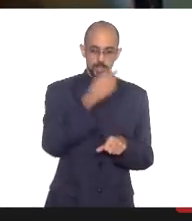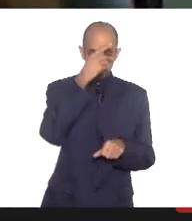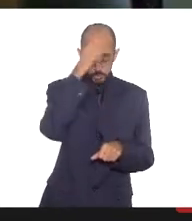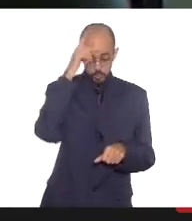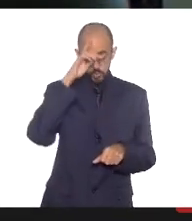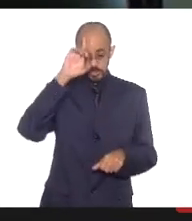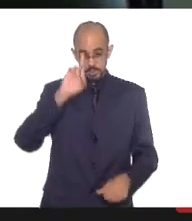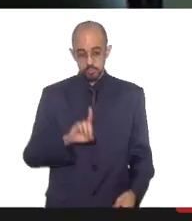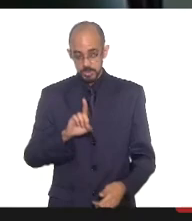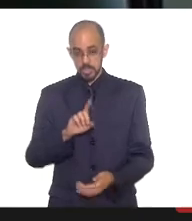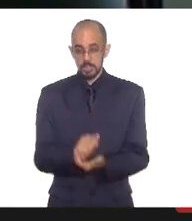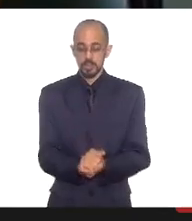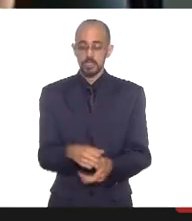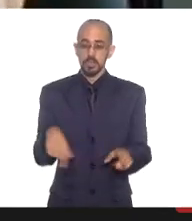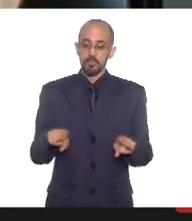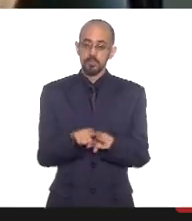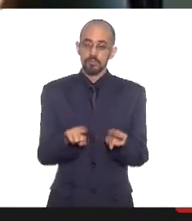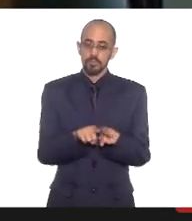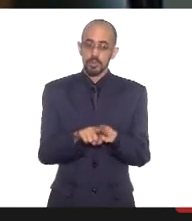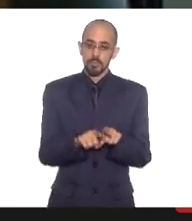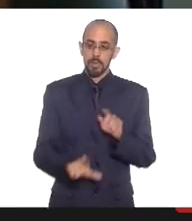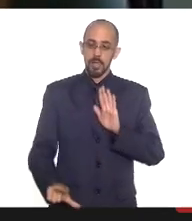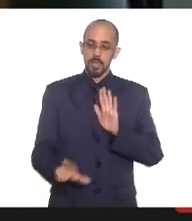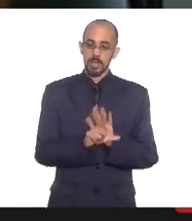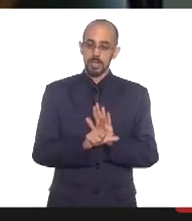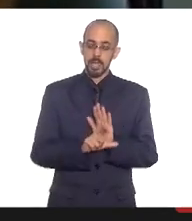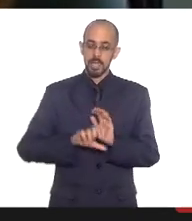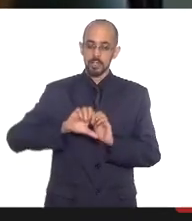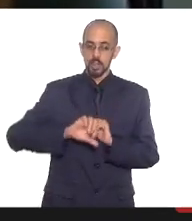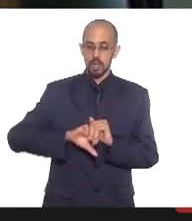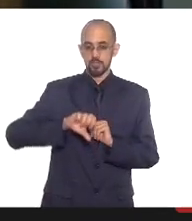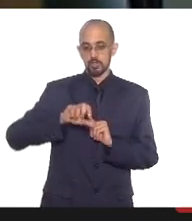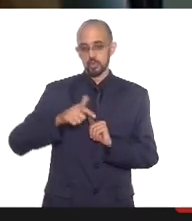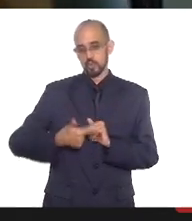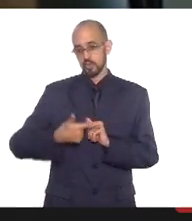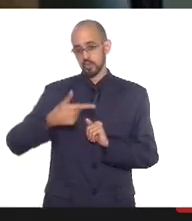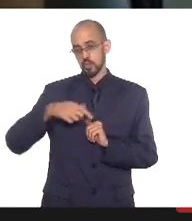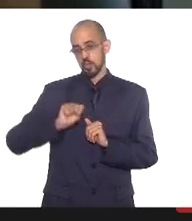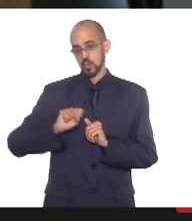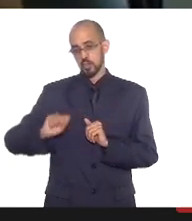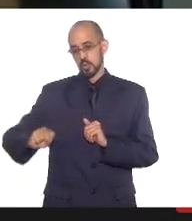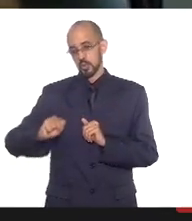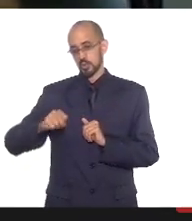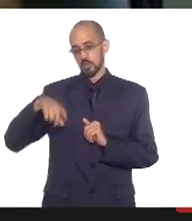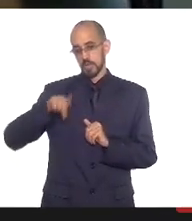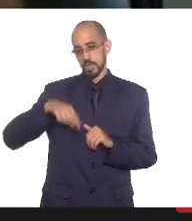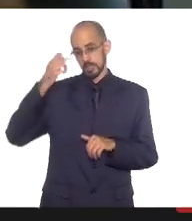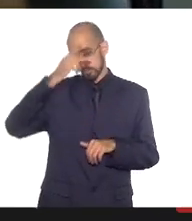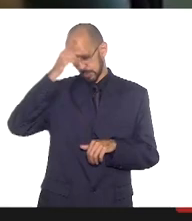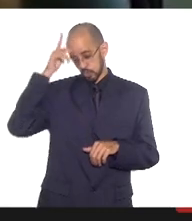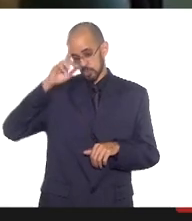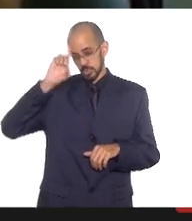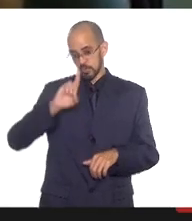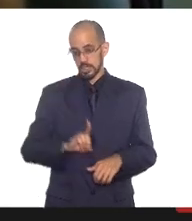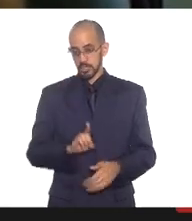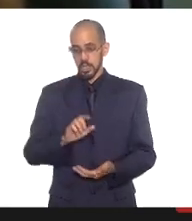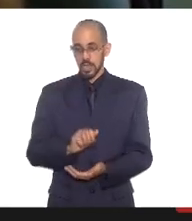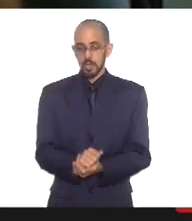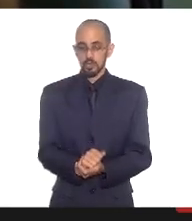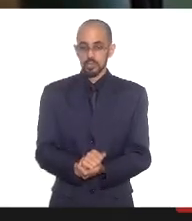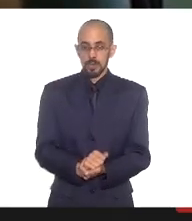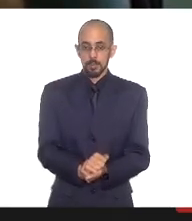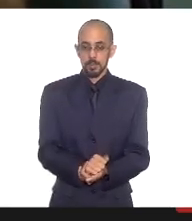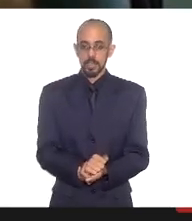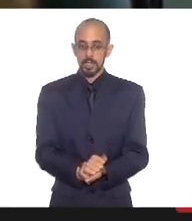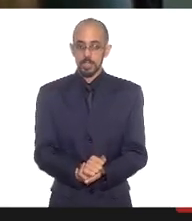deficiência e também a lei 9288 que trata das pessoas com deficiência Além